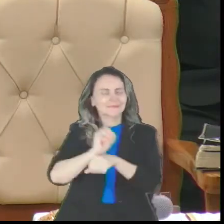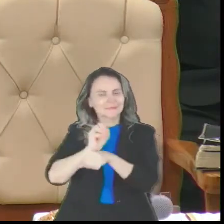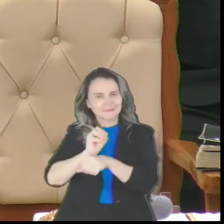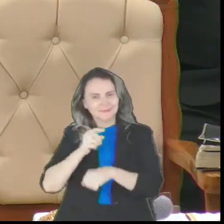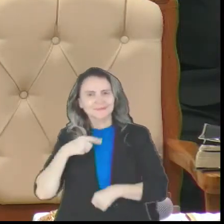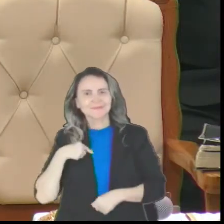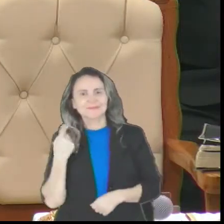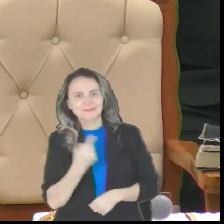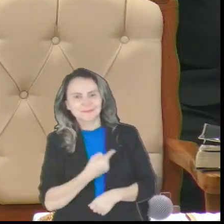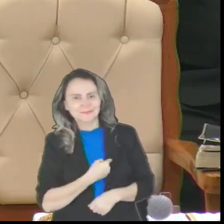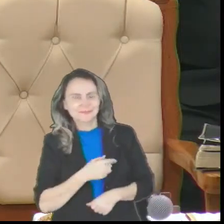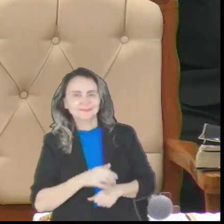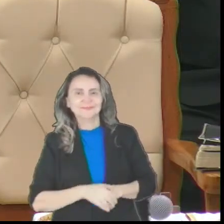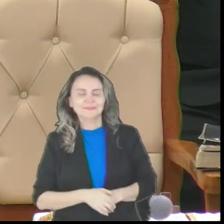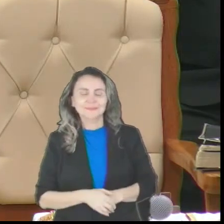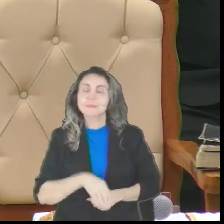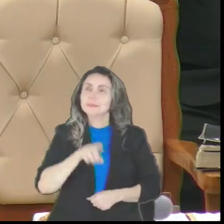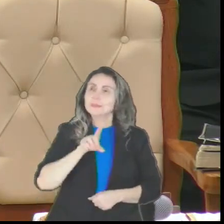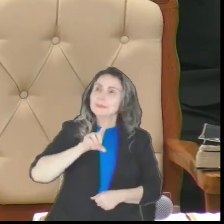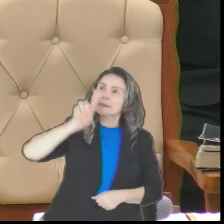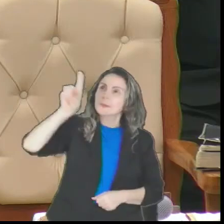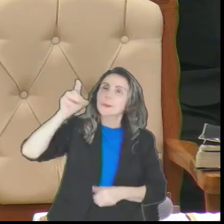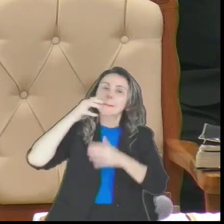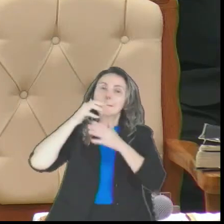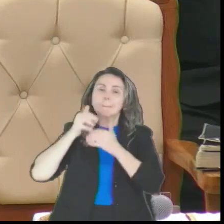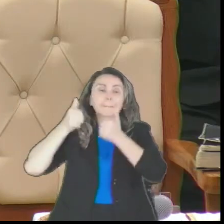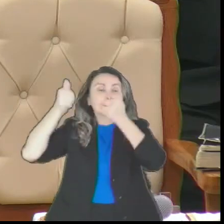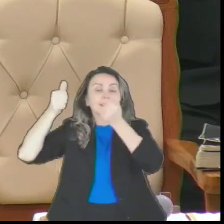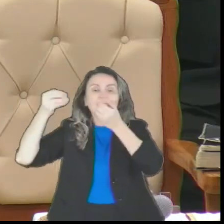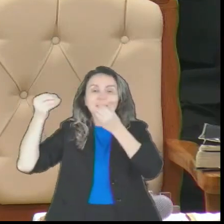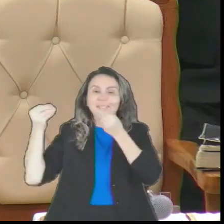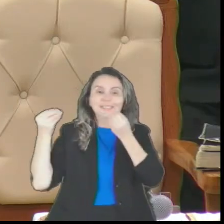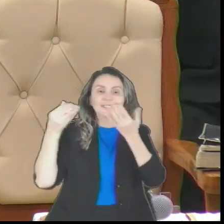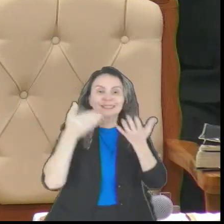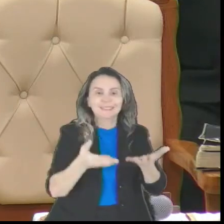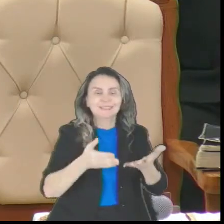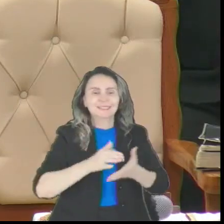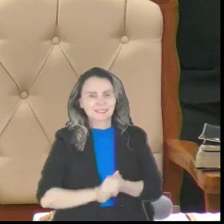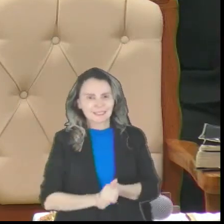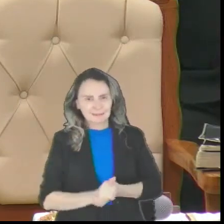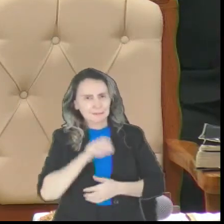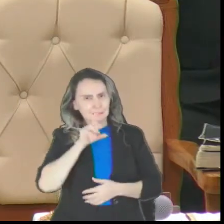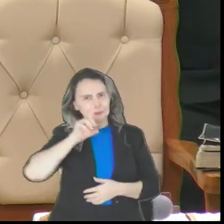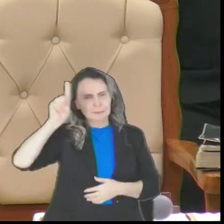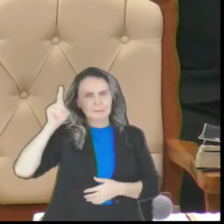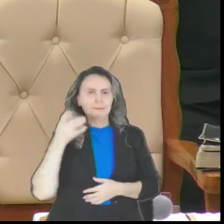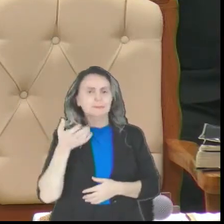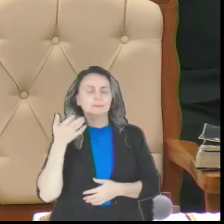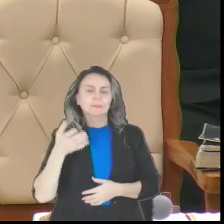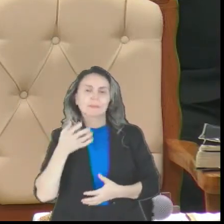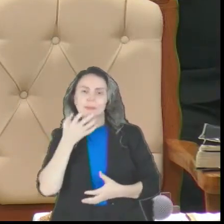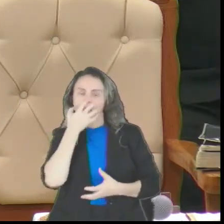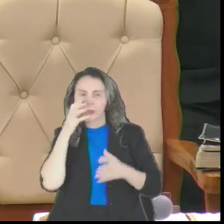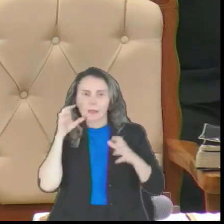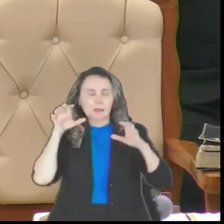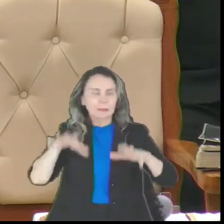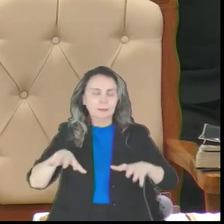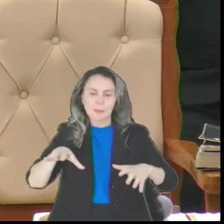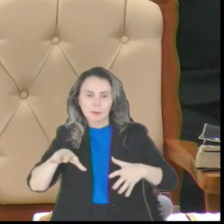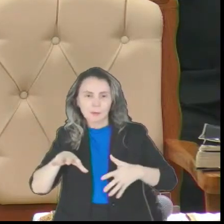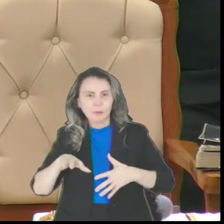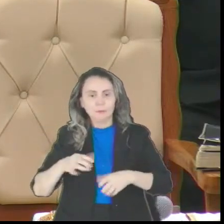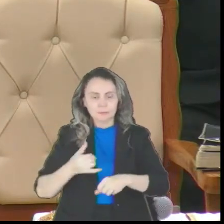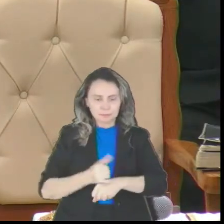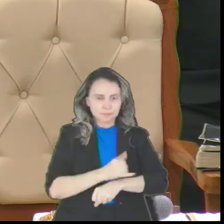Ele nos dá o melhor. Deus queria o animal gordo. Porque como Deus não come a carne, Deus